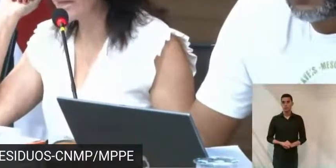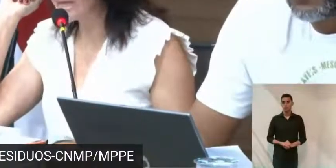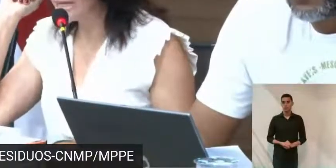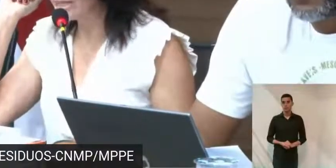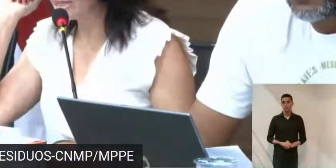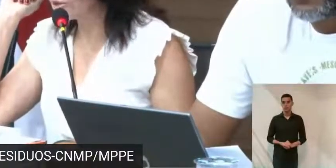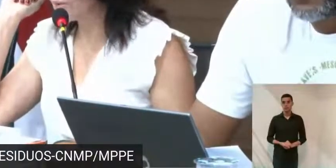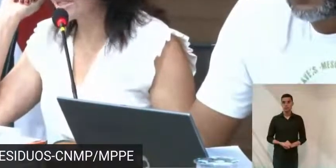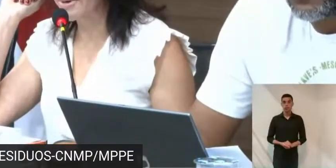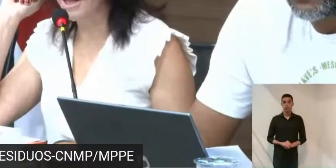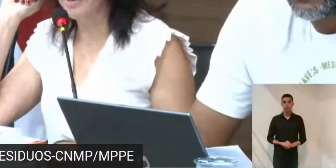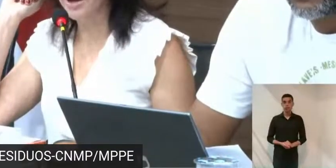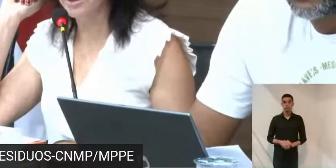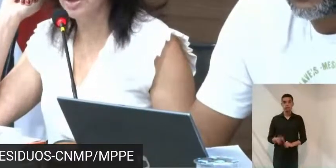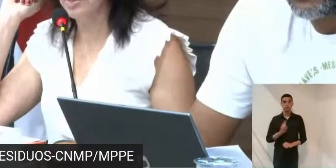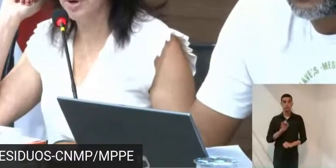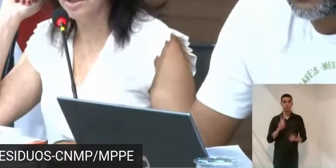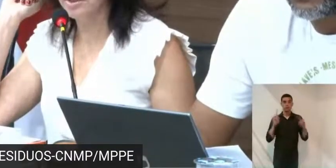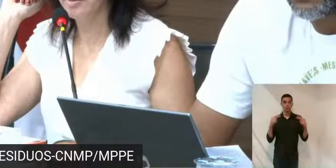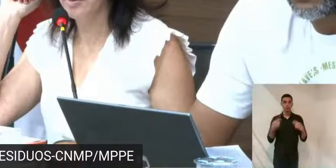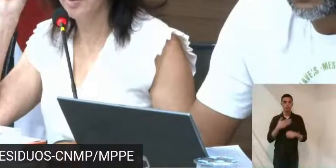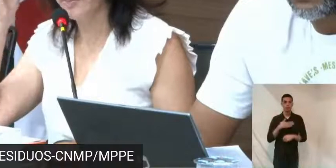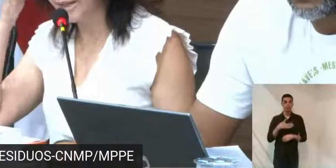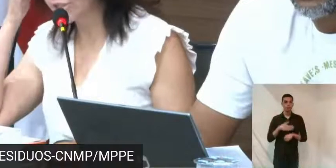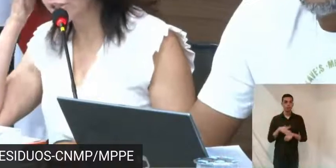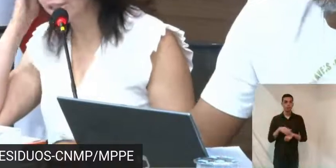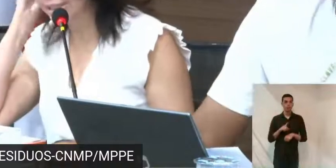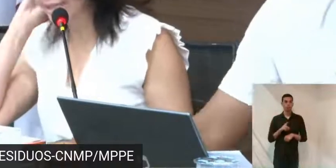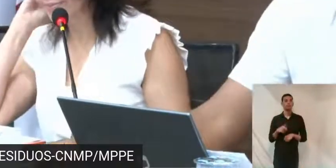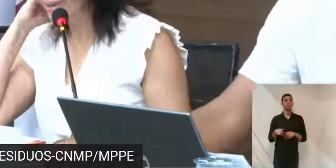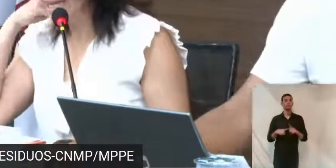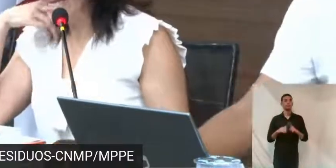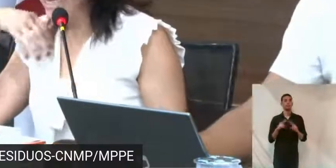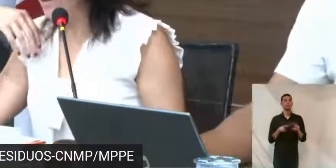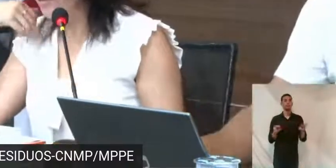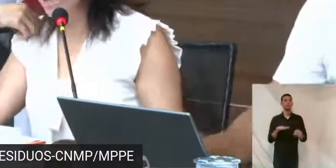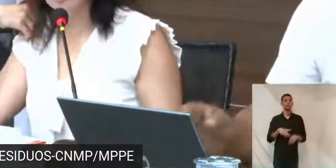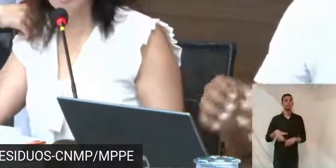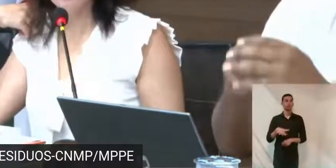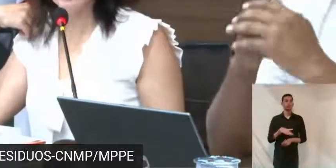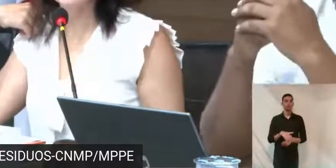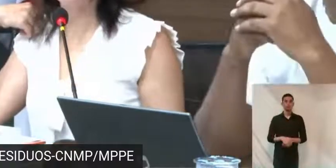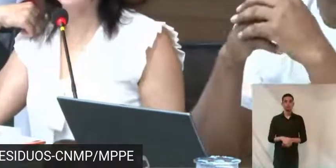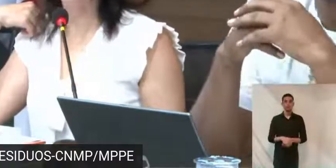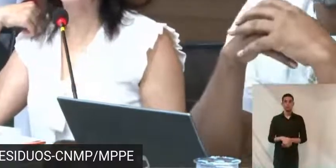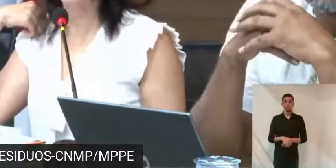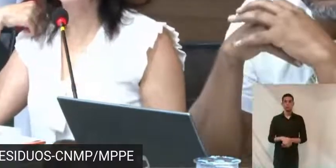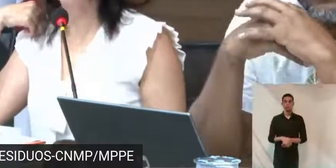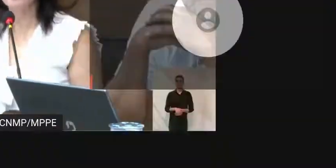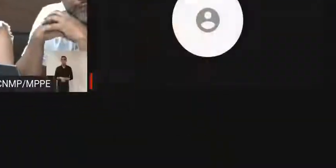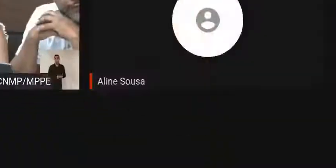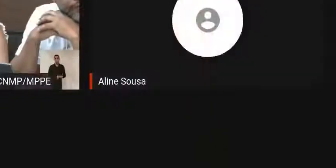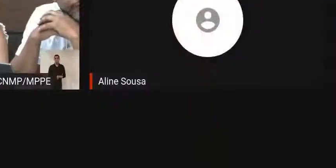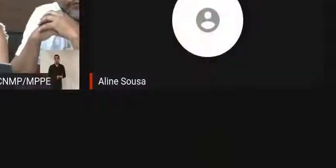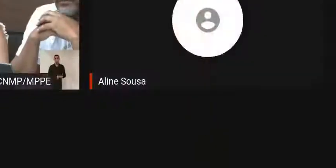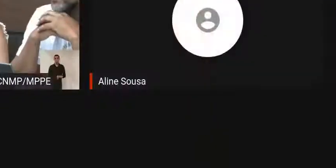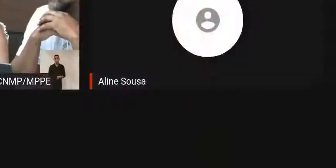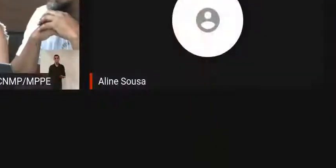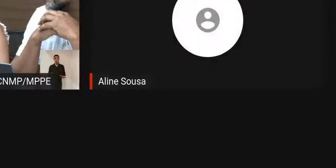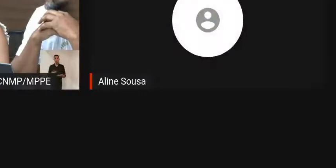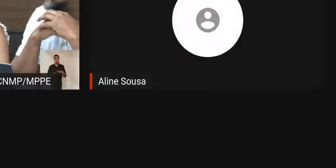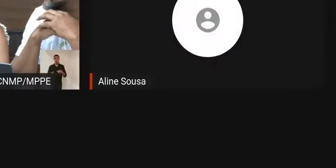Né? Nesse sentido, passo a palavra para nosso próximo palestrante, que é virtual. Vai participar, Aline?